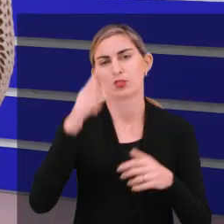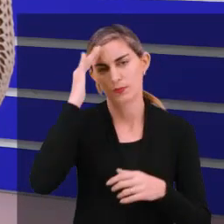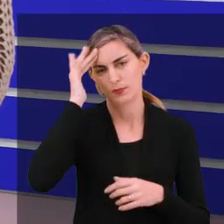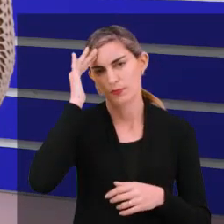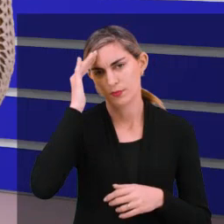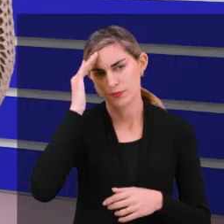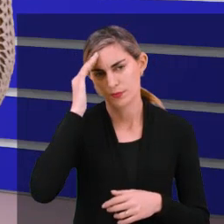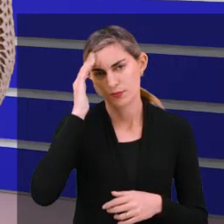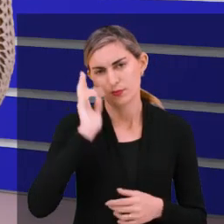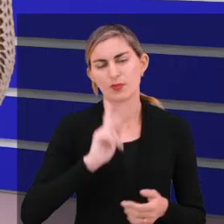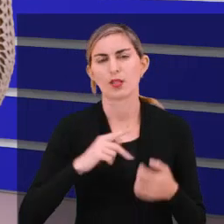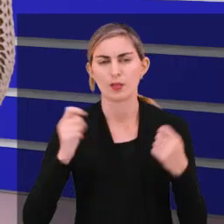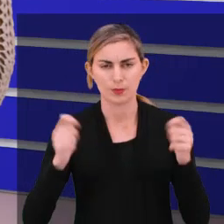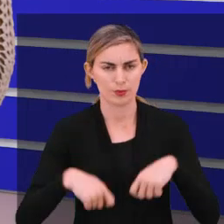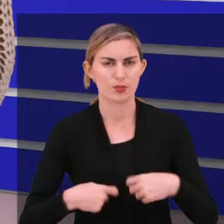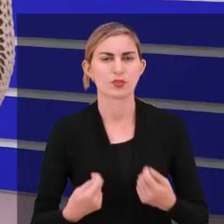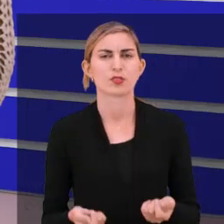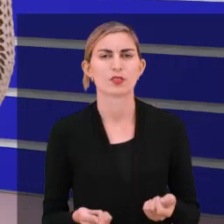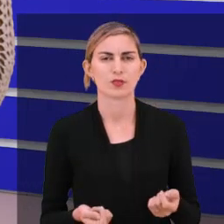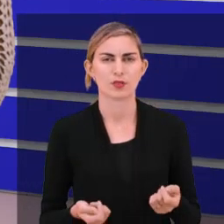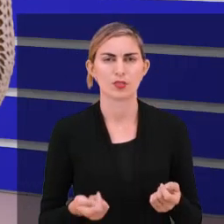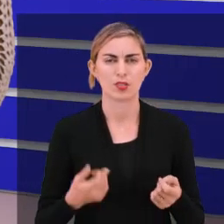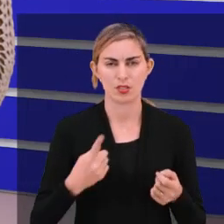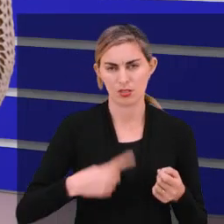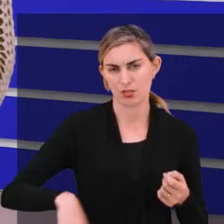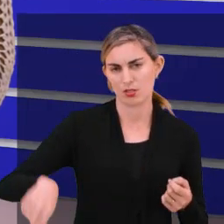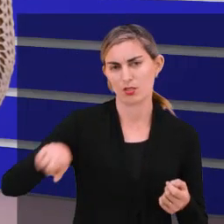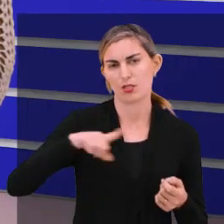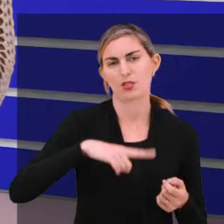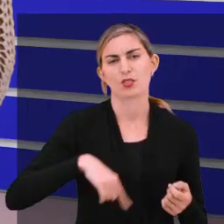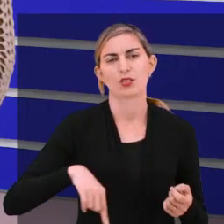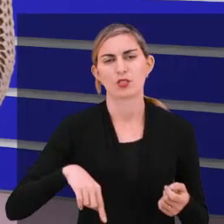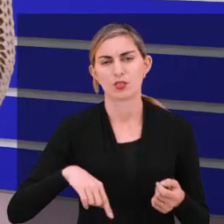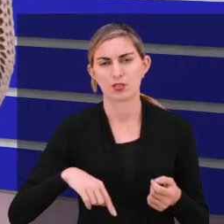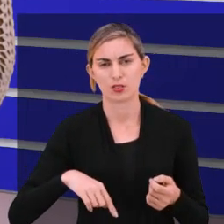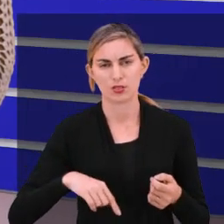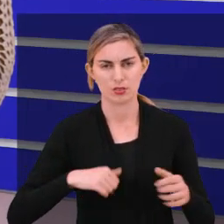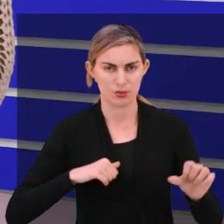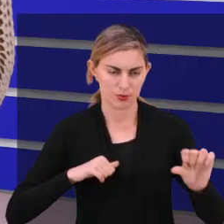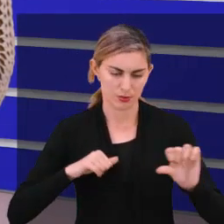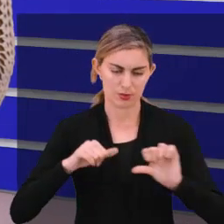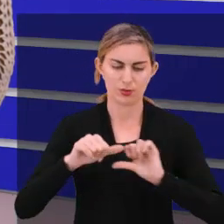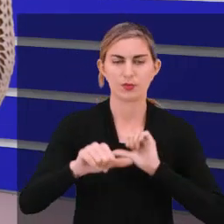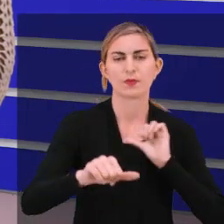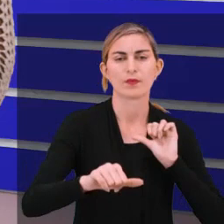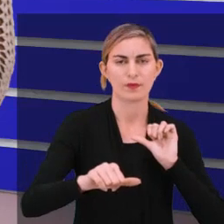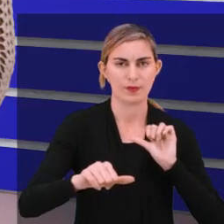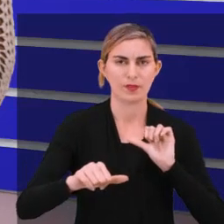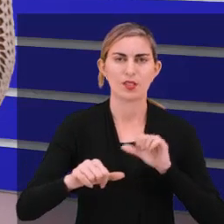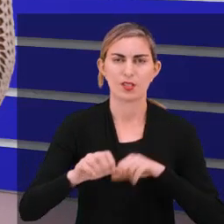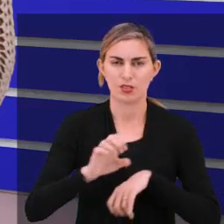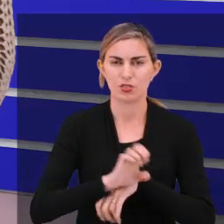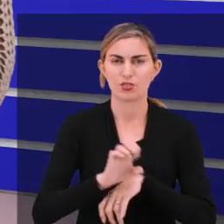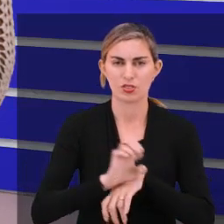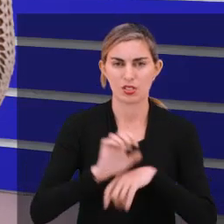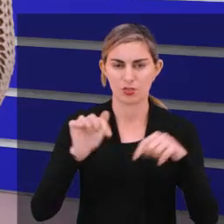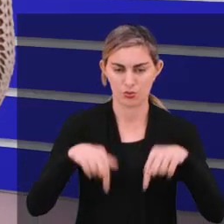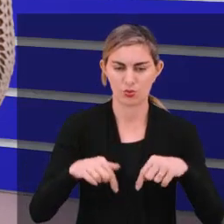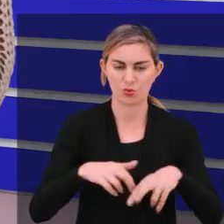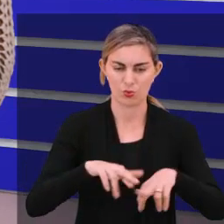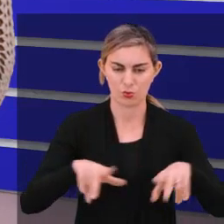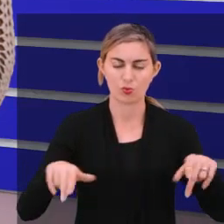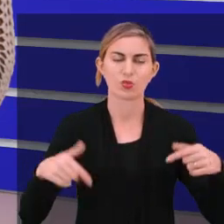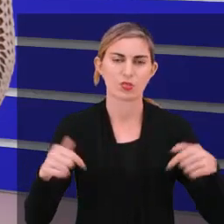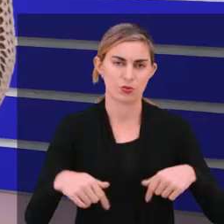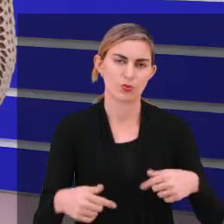eles entendam realmente que é possível a gente transcender a esse estado de coisas